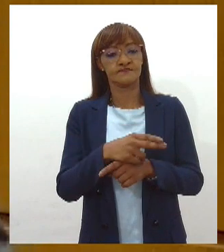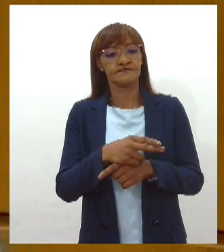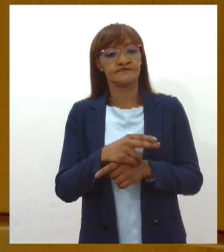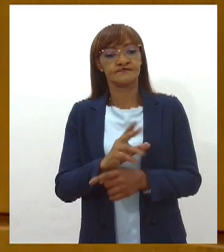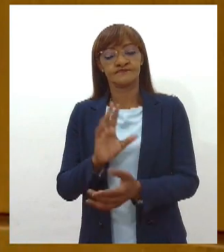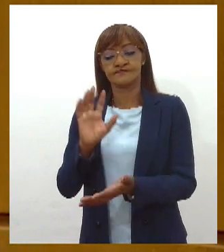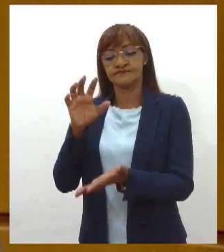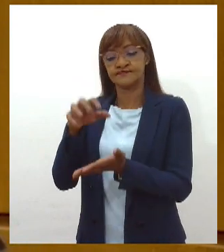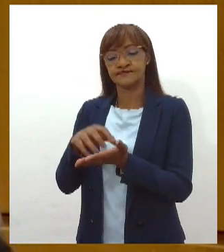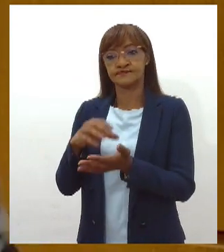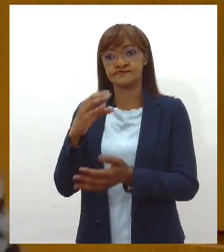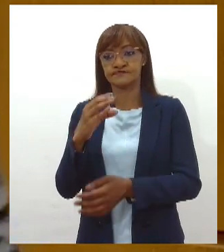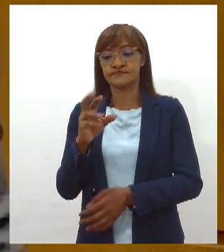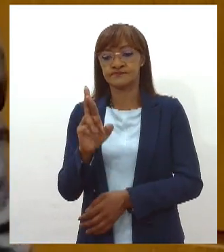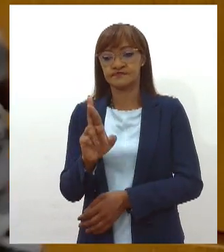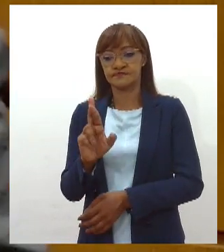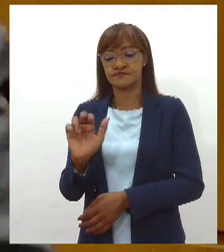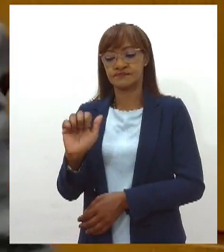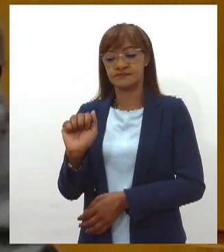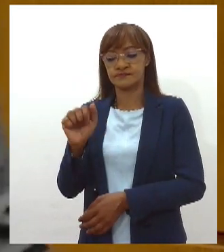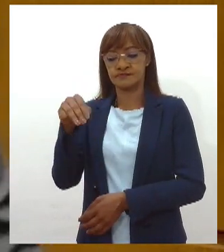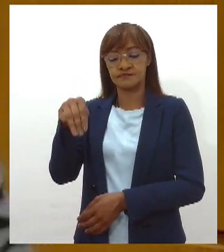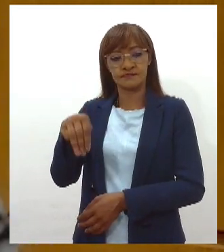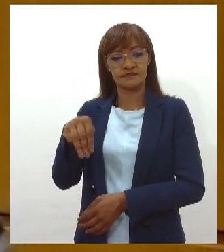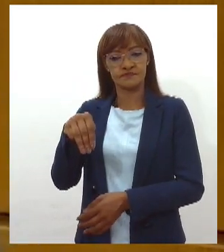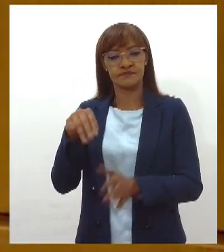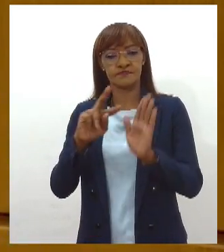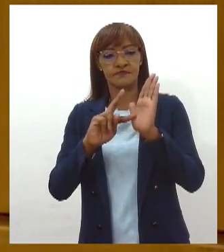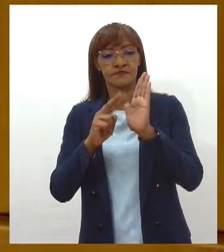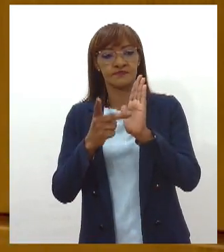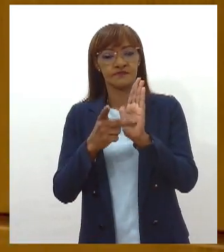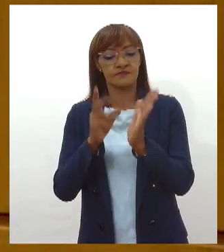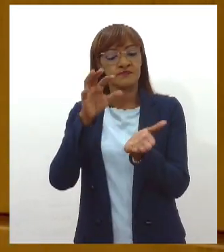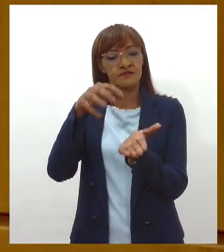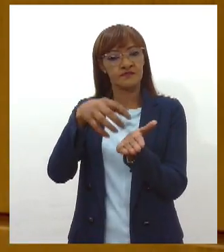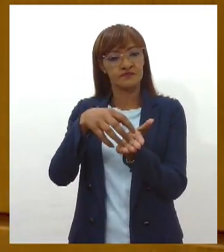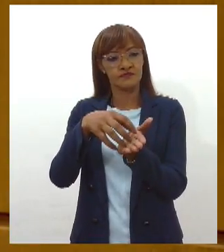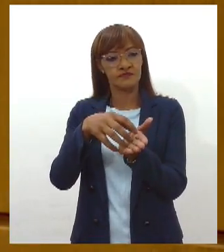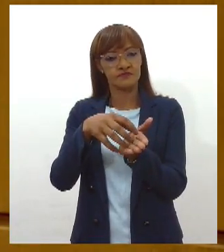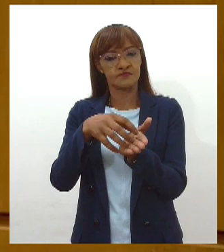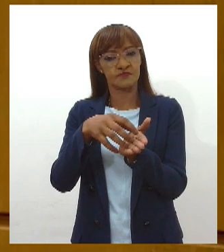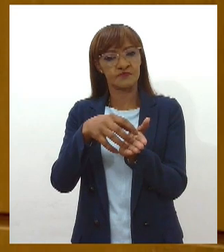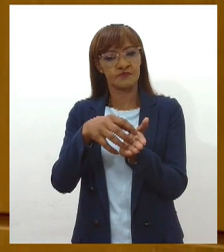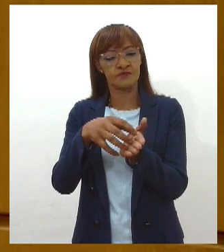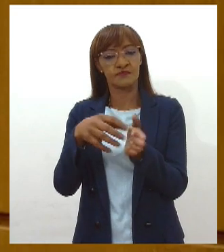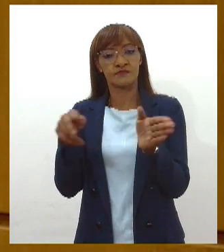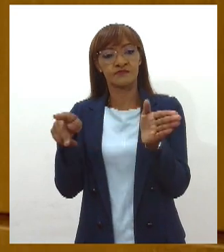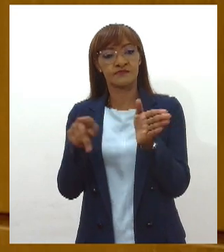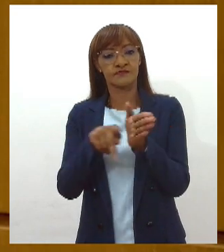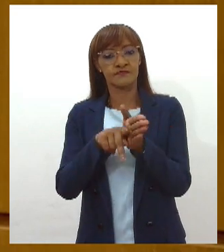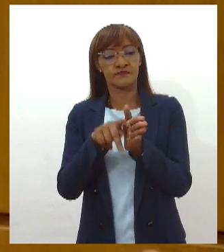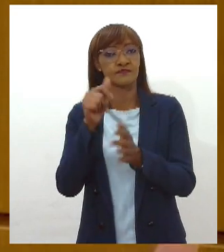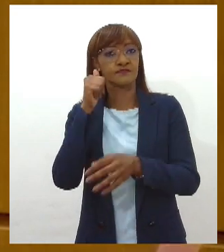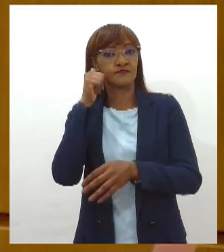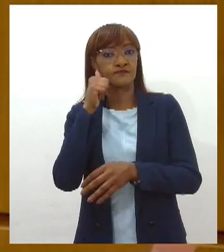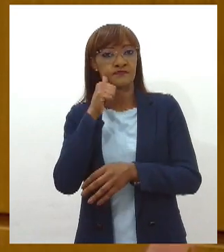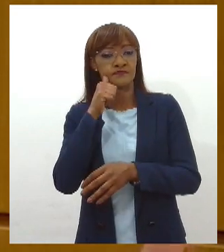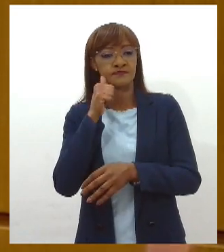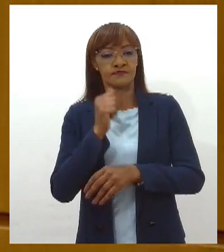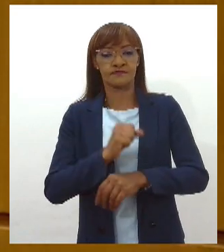C-R-A-M, que significa o Centro de Referência de Atendimento à Mulher. Um